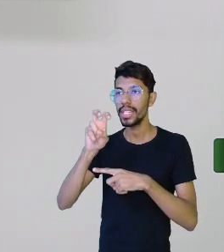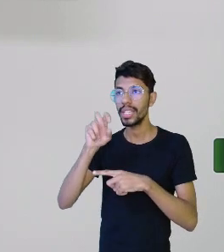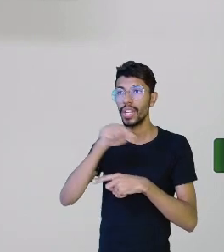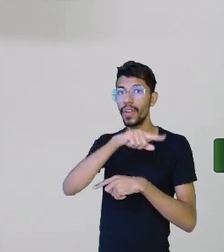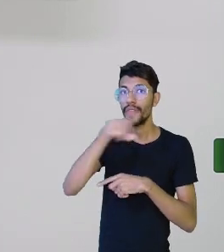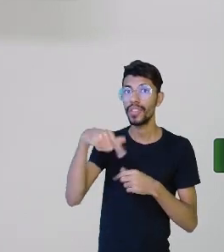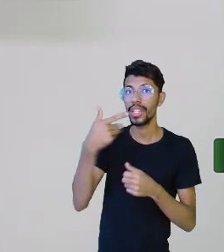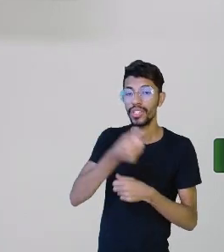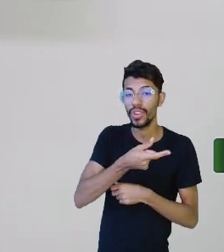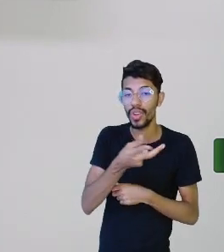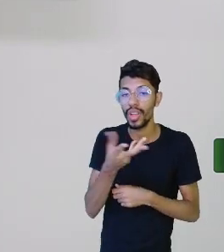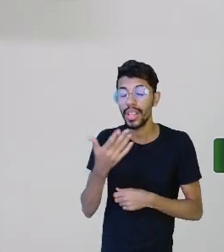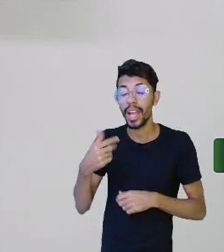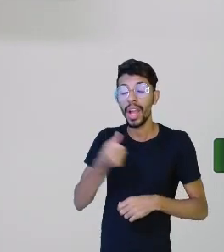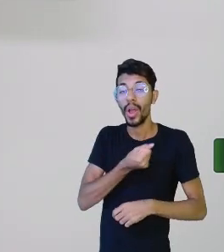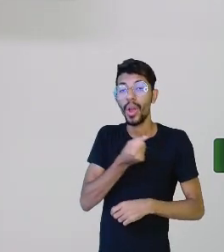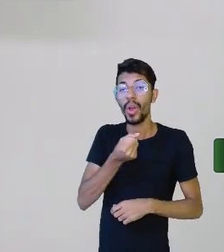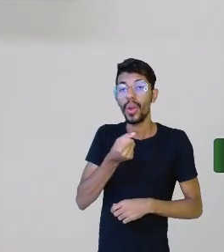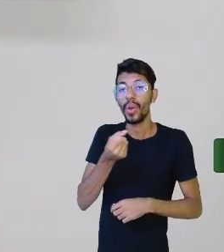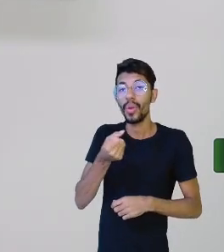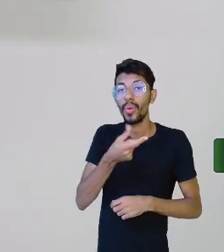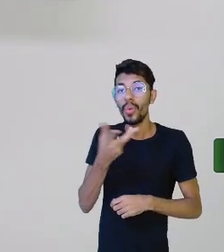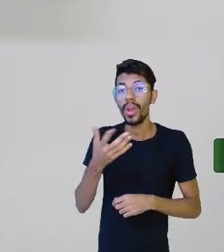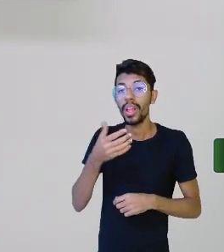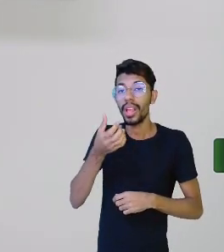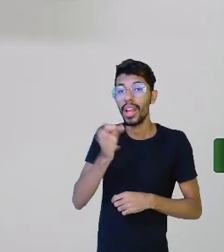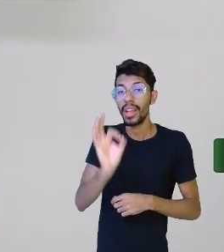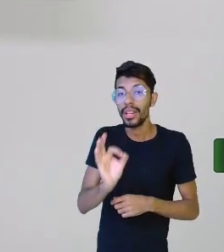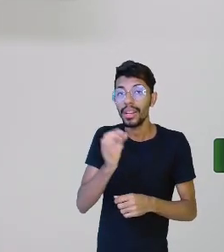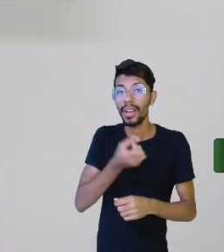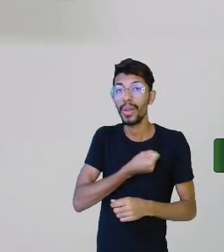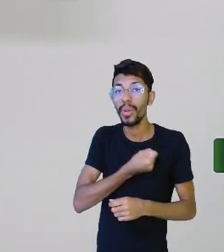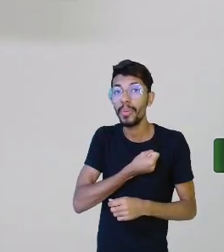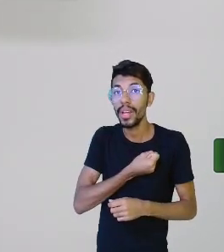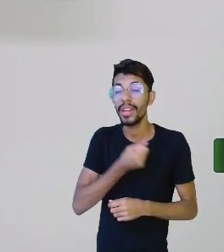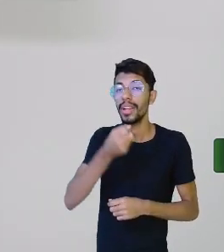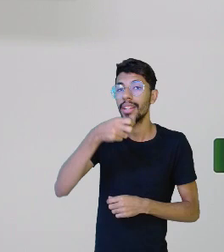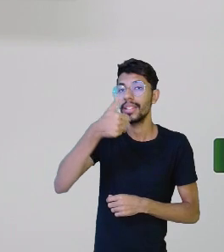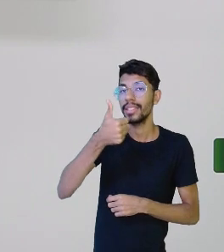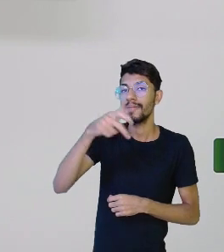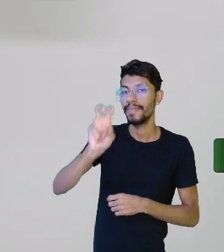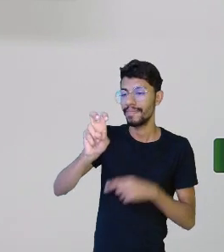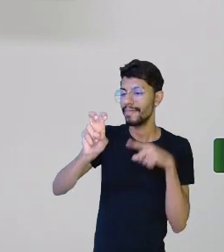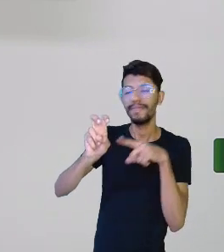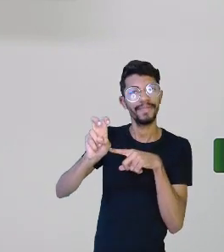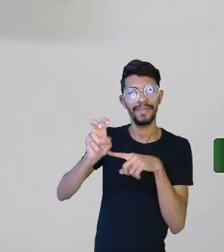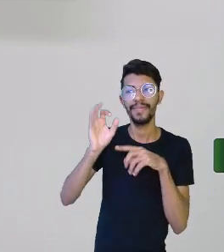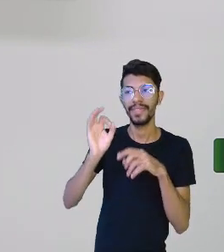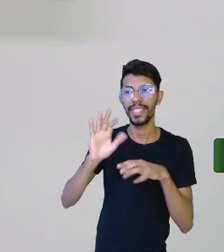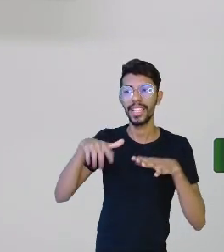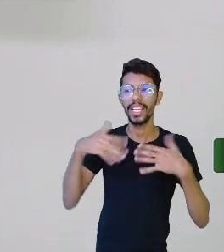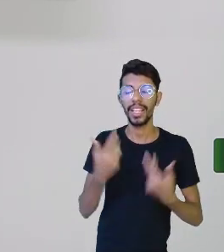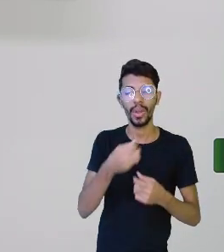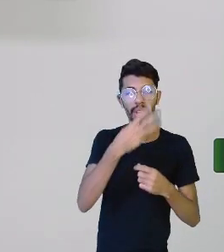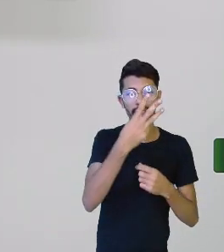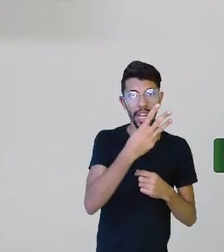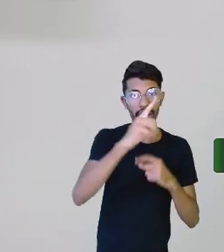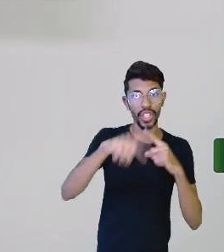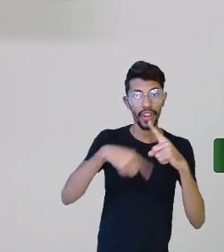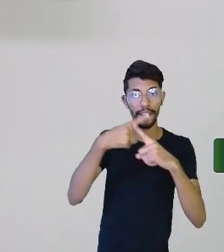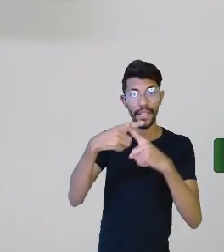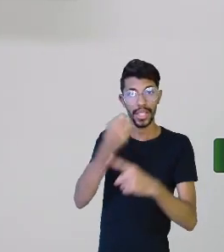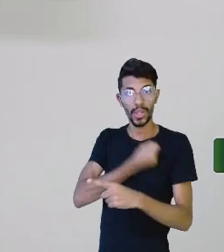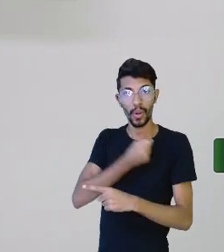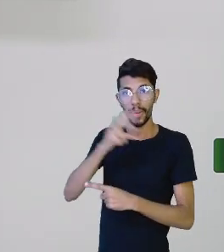contaram aqui e deu quantas tampinhas? 15 tampinhas. 3 vezes o numeral 5 vai